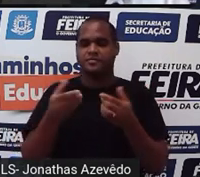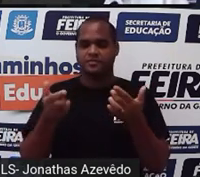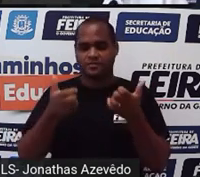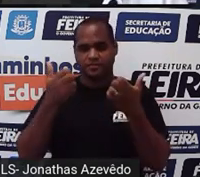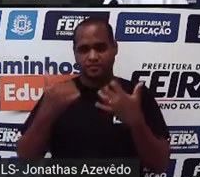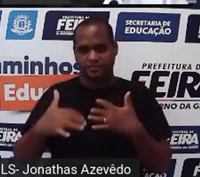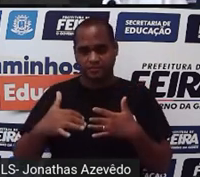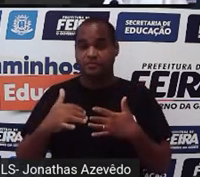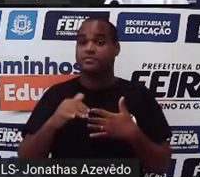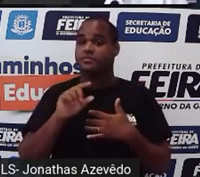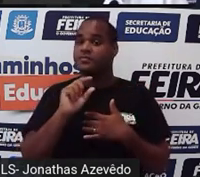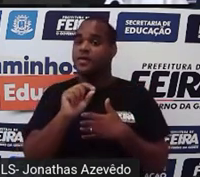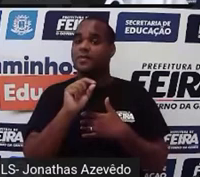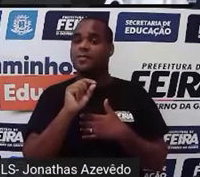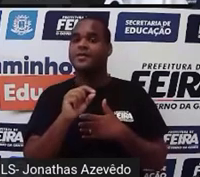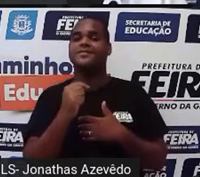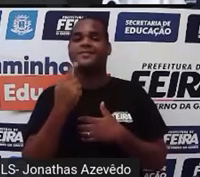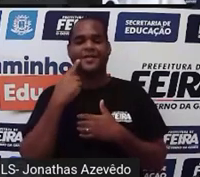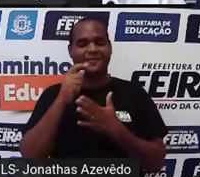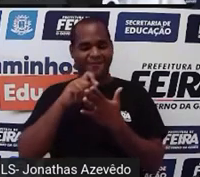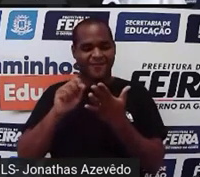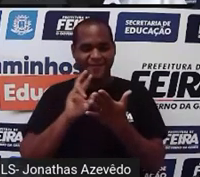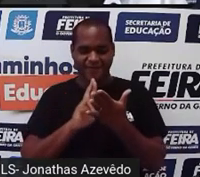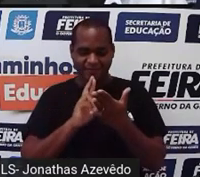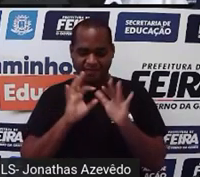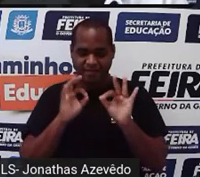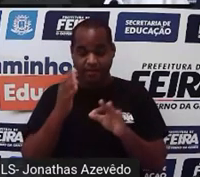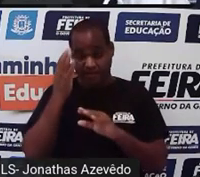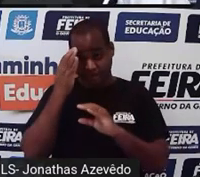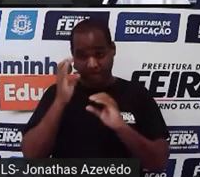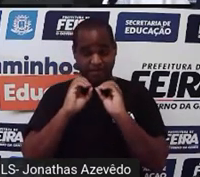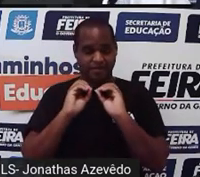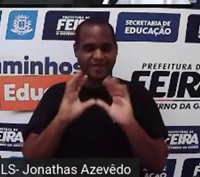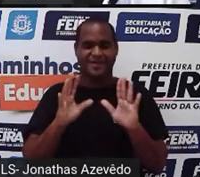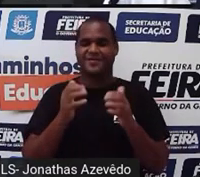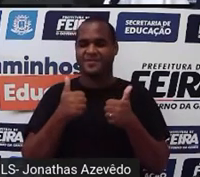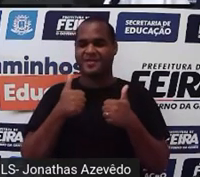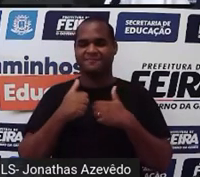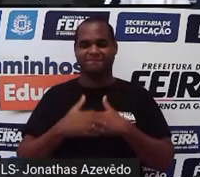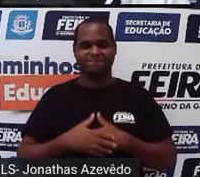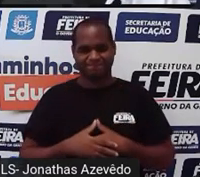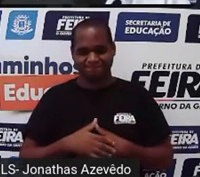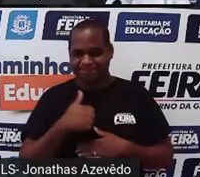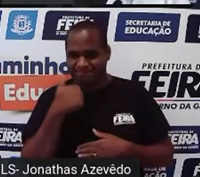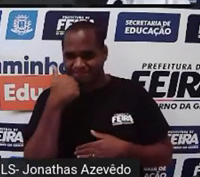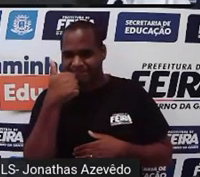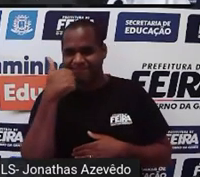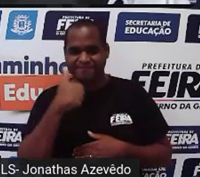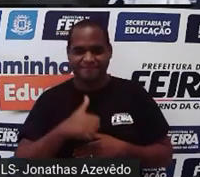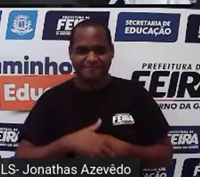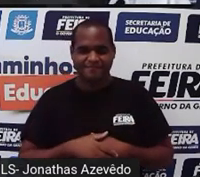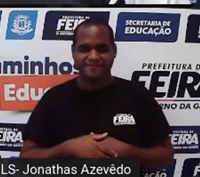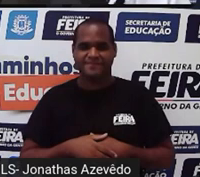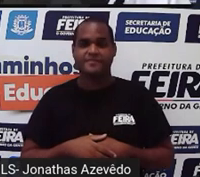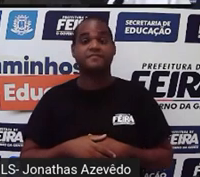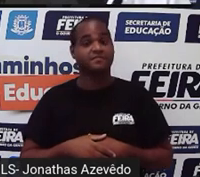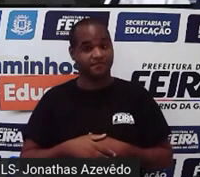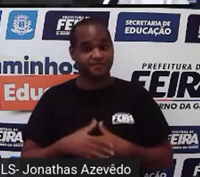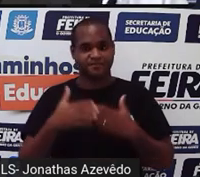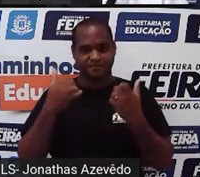de a gente fazer o rascunho para entender as coisas tá bom Oi beleza nós